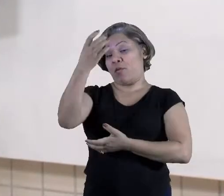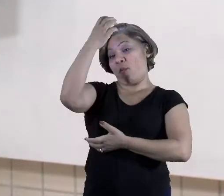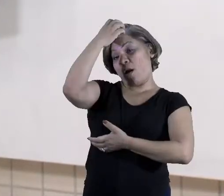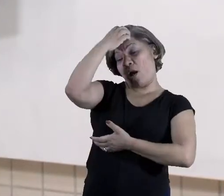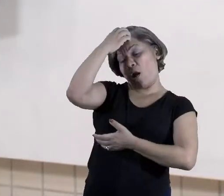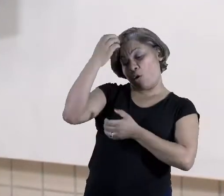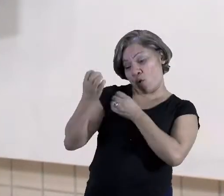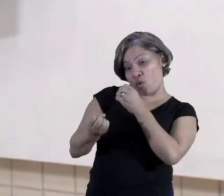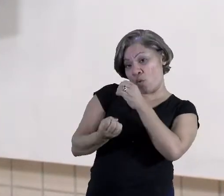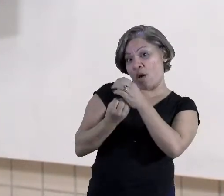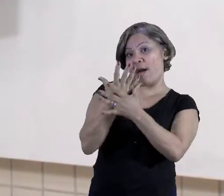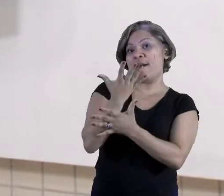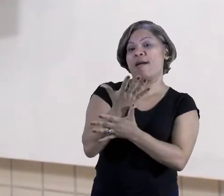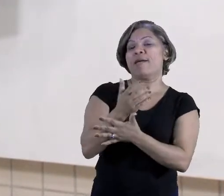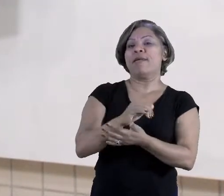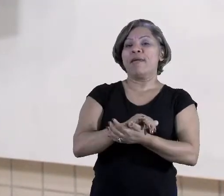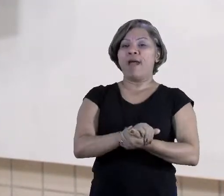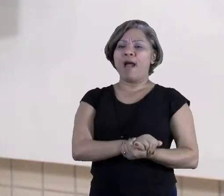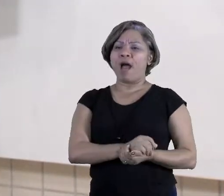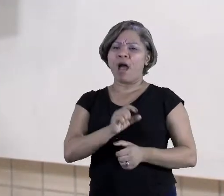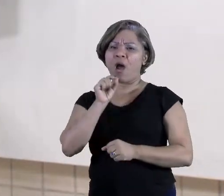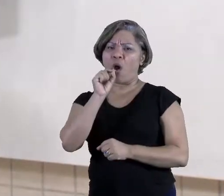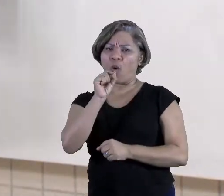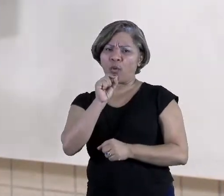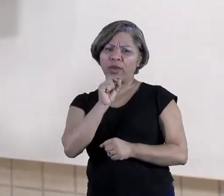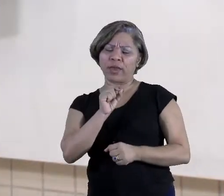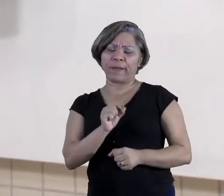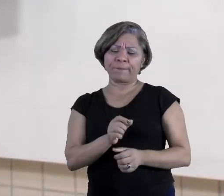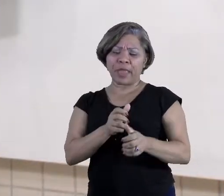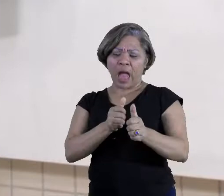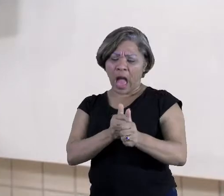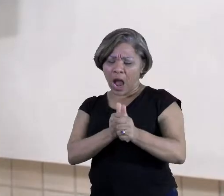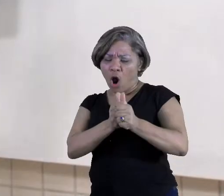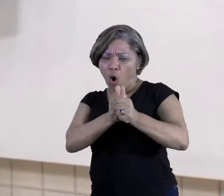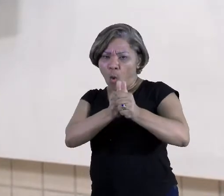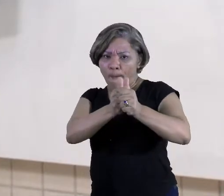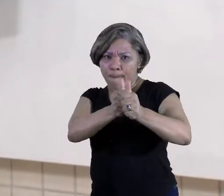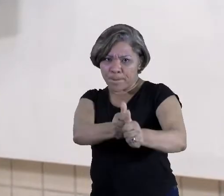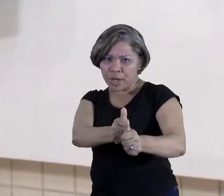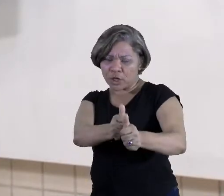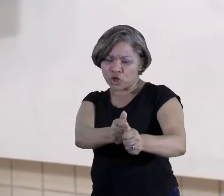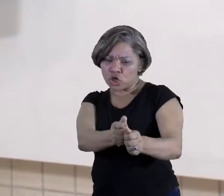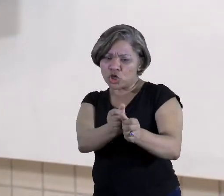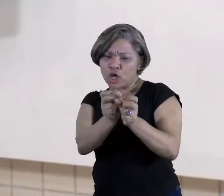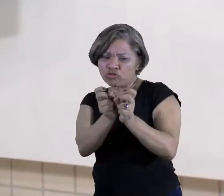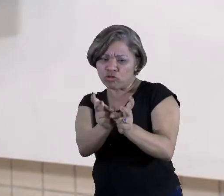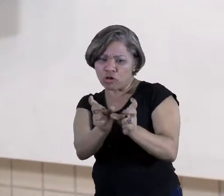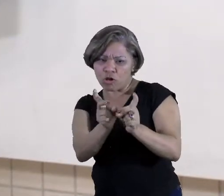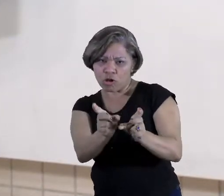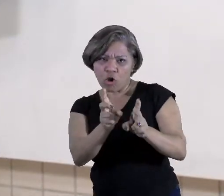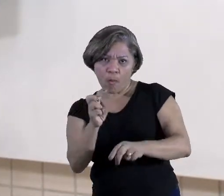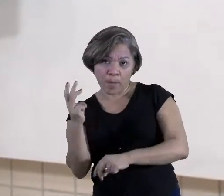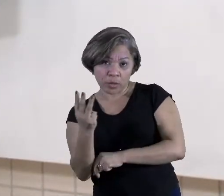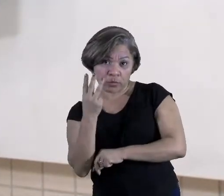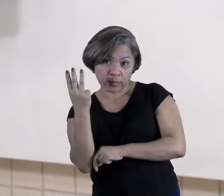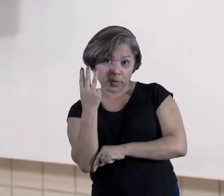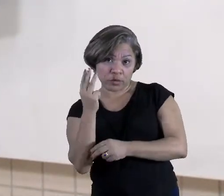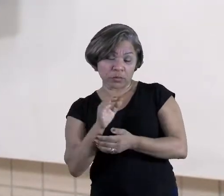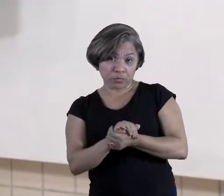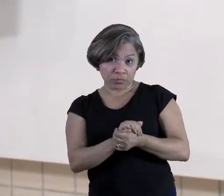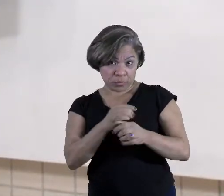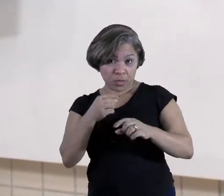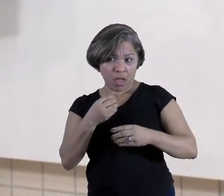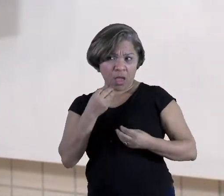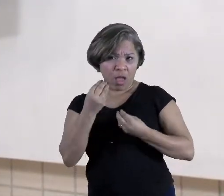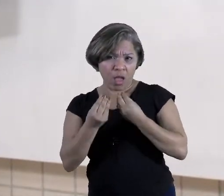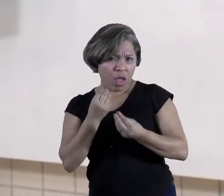chamada Companhia de Comércio do Maranhão, onde esses colonos daquela região teriam que comprar produtos